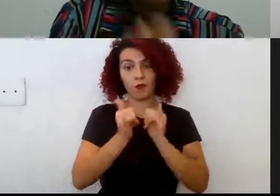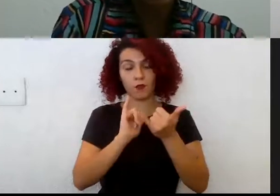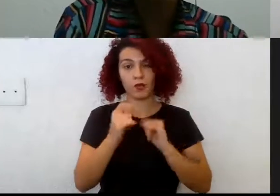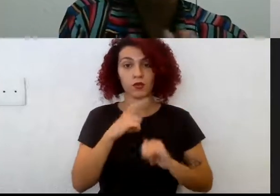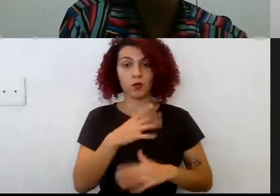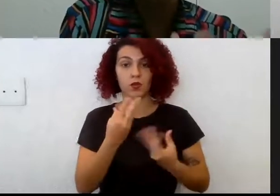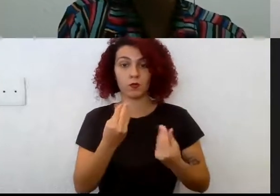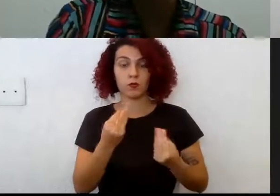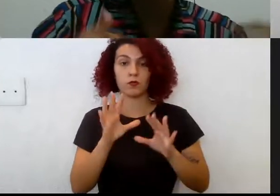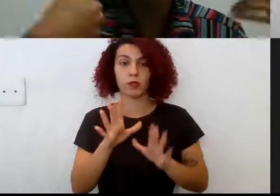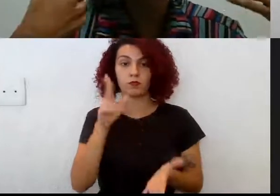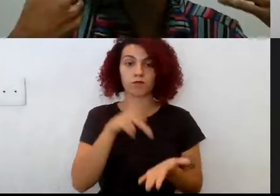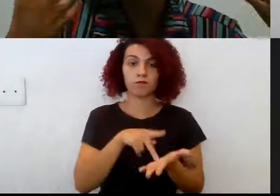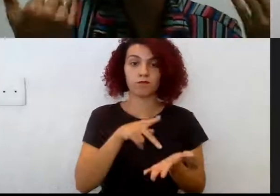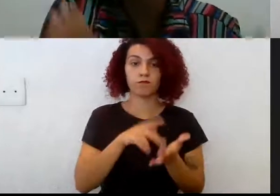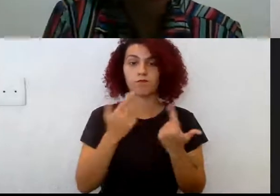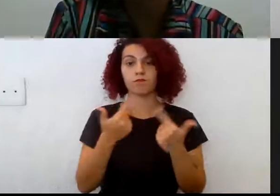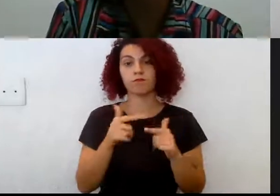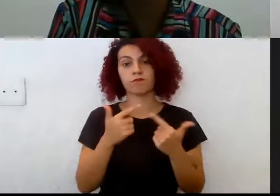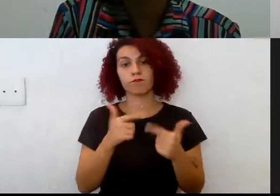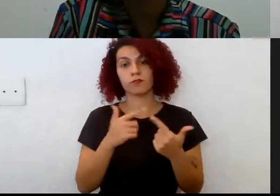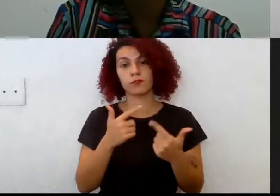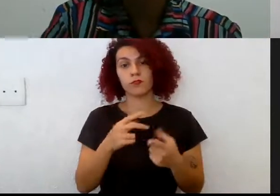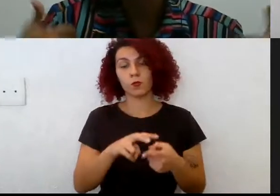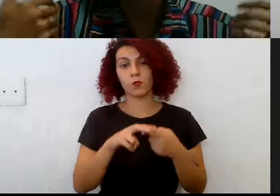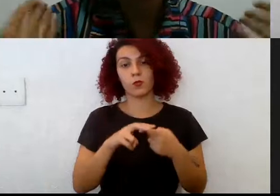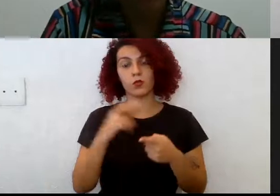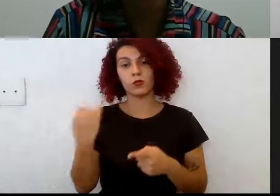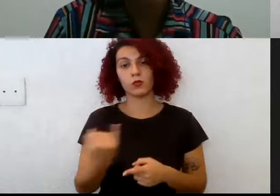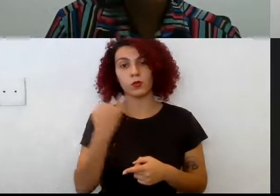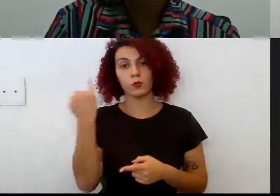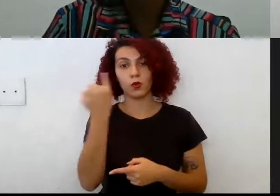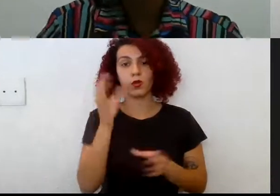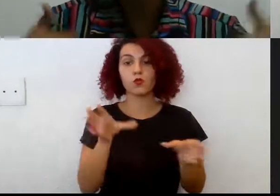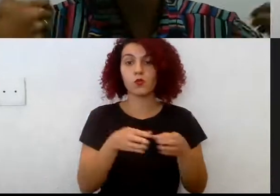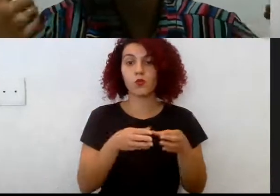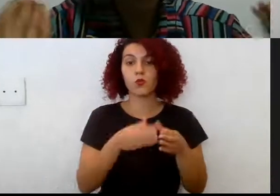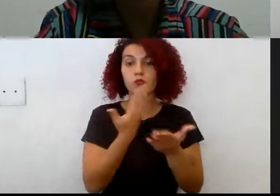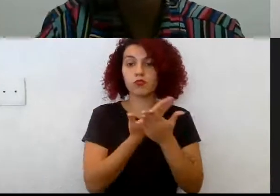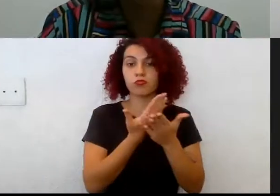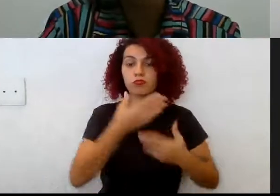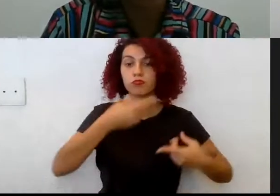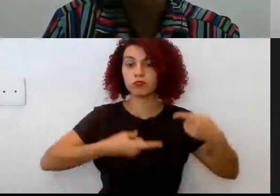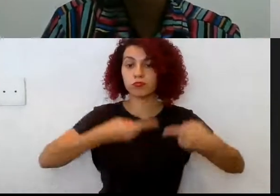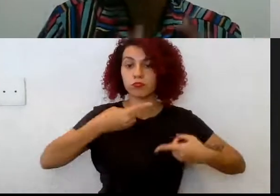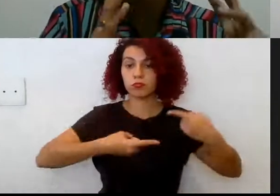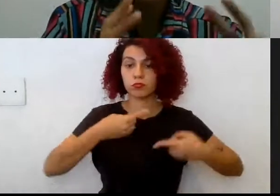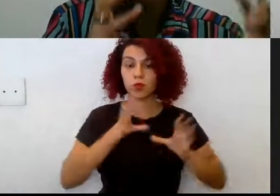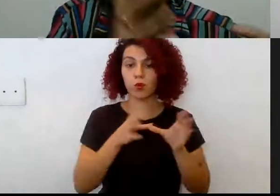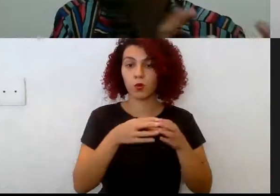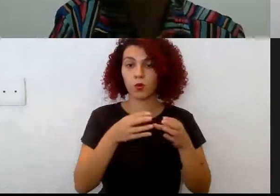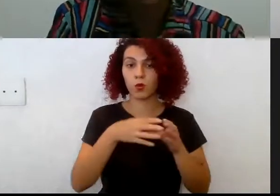aí entra o papel importante da gente criar os nossos ciclos de estudos os nossos grupos de debates os nossos grupos de aprendizagem